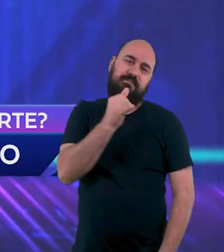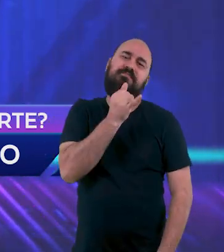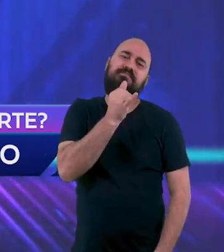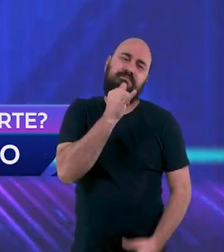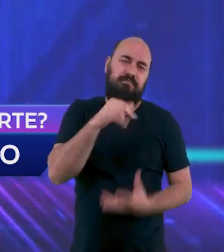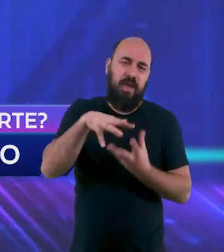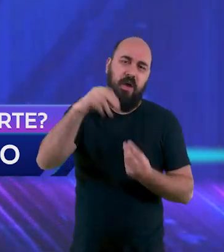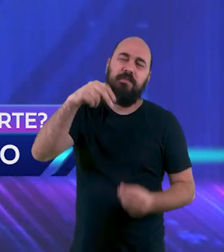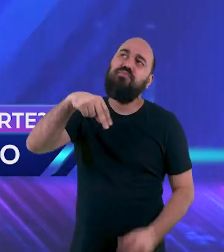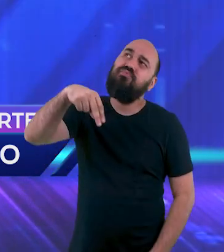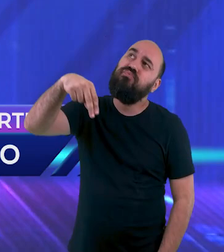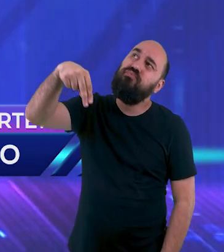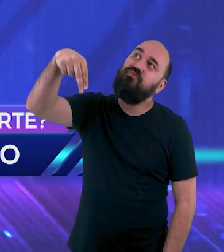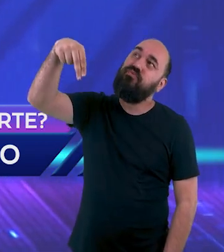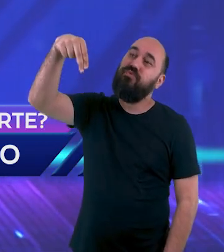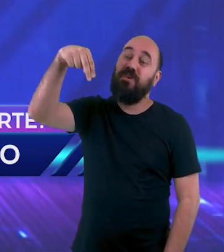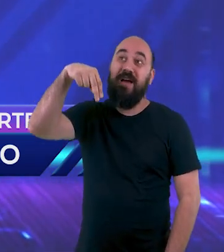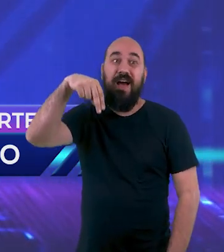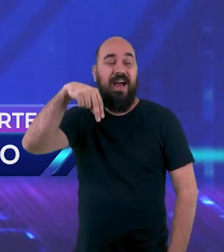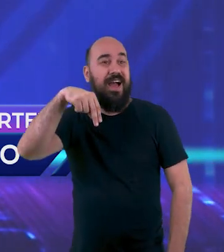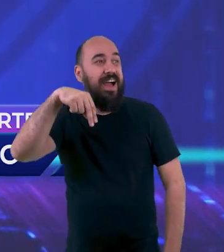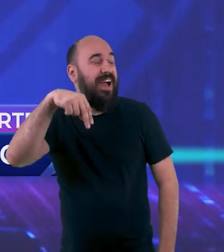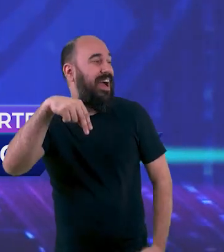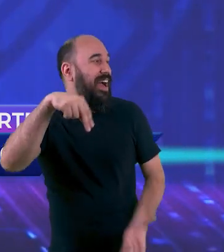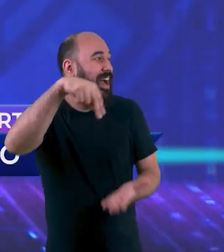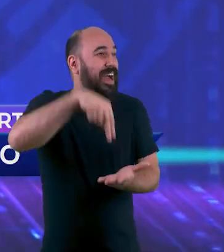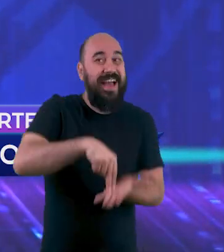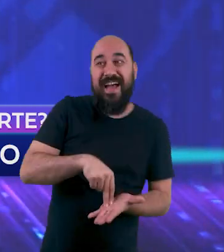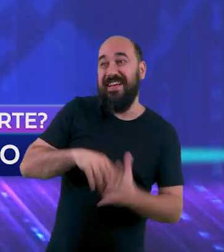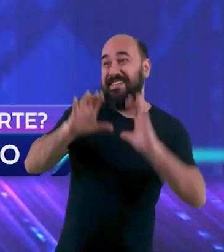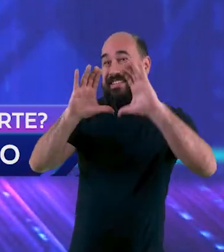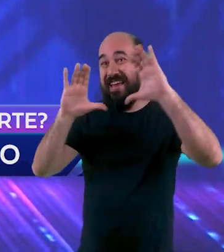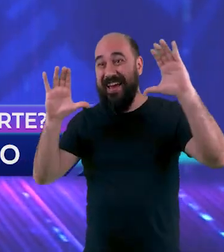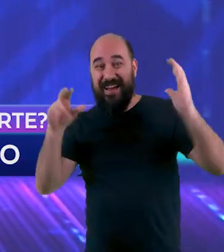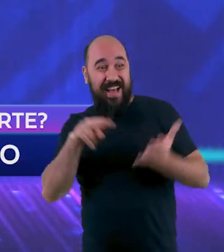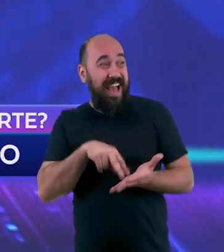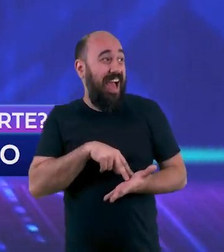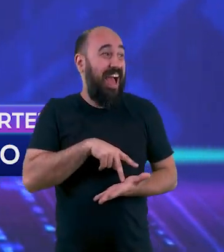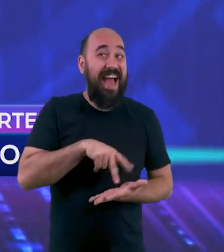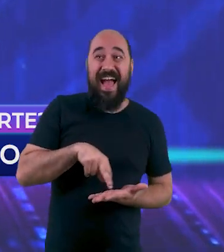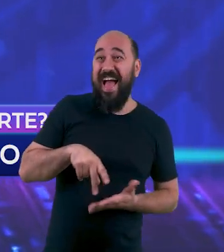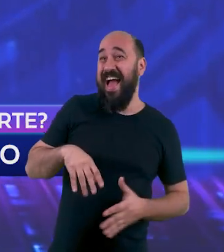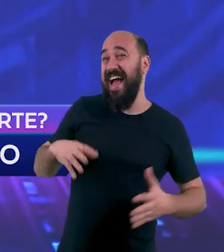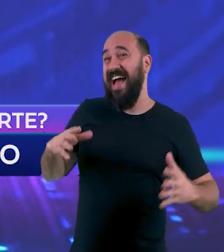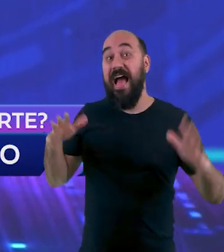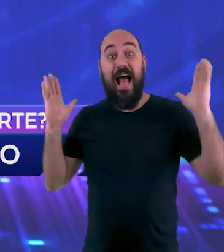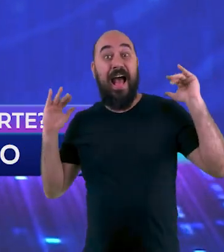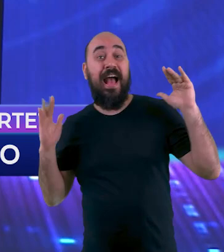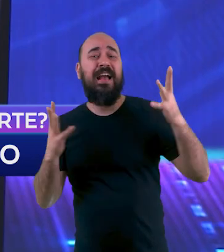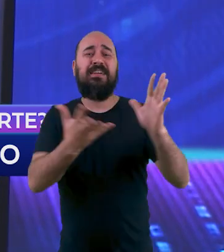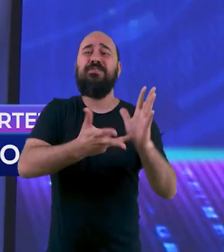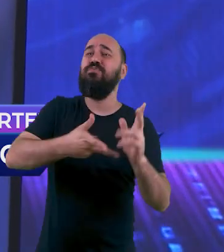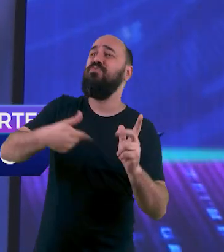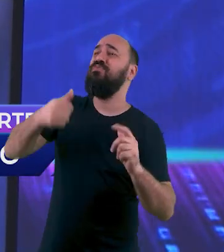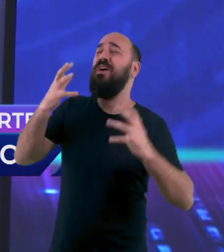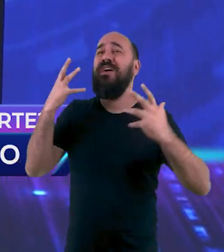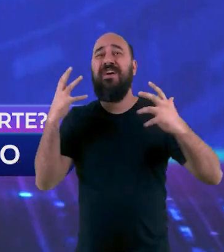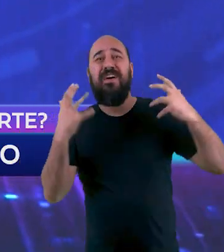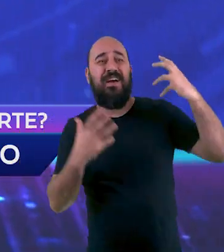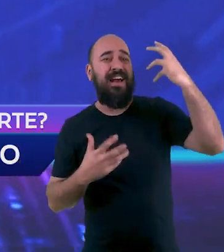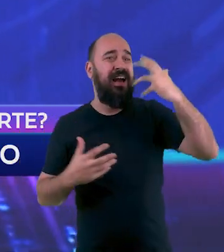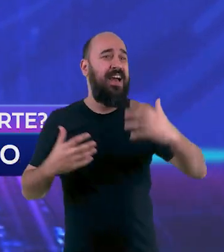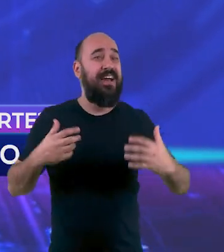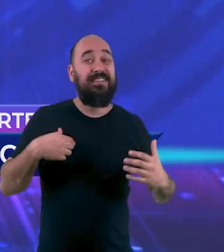alma desencarna e por ser amigo de Jesus, ele vai lá para o céu. Aí Lázaro está lá no céu. Está lá com os anjos, ele está lá, está